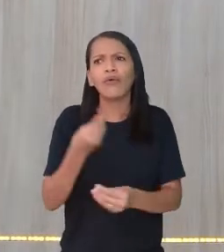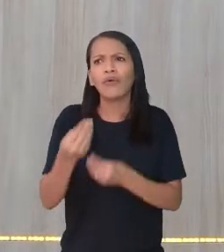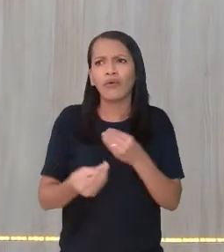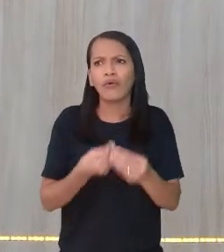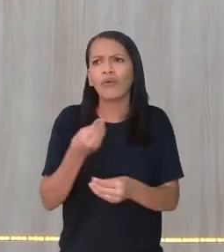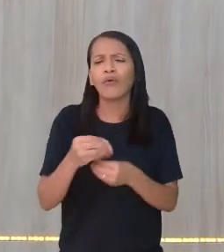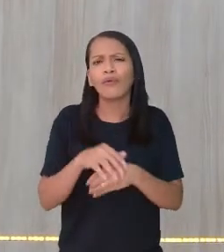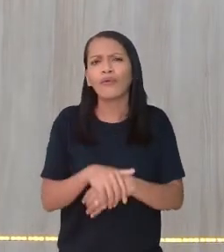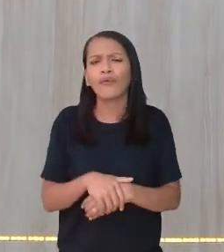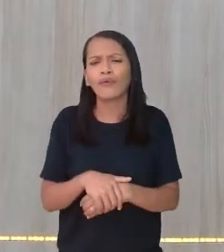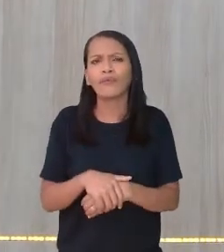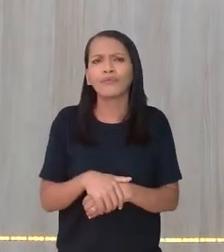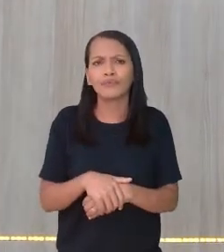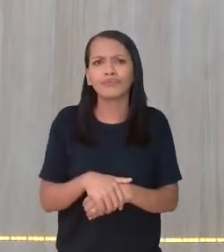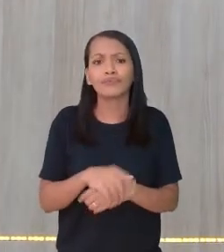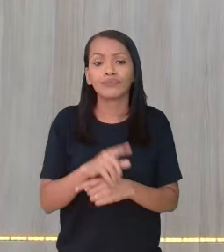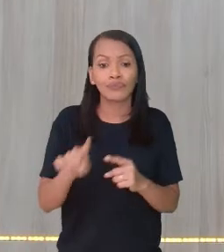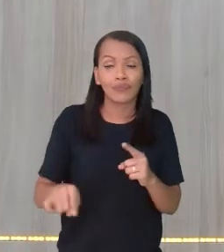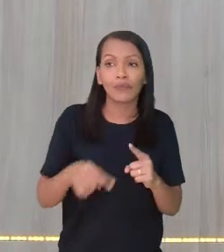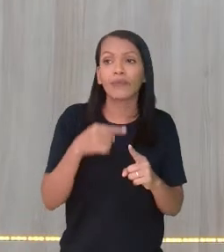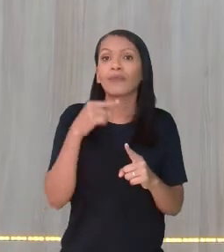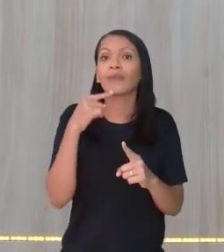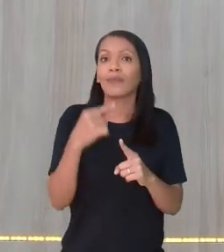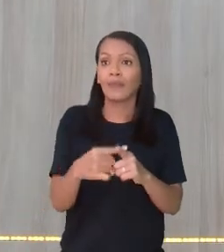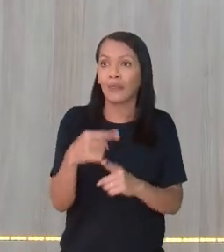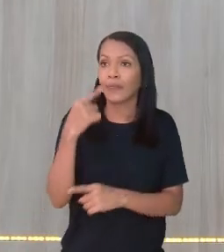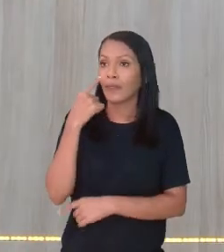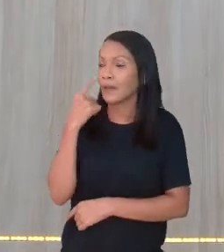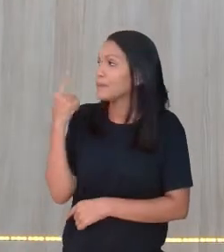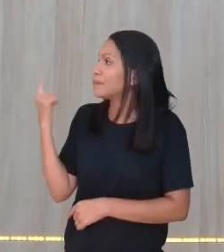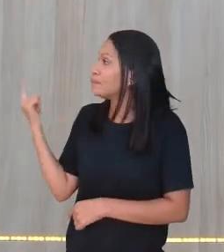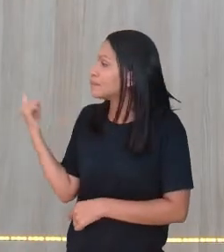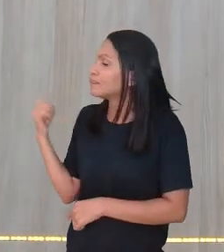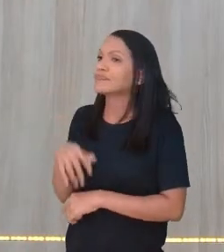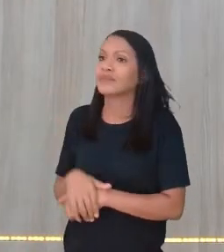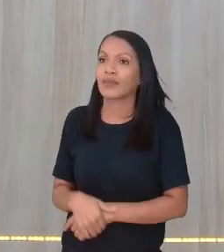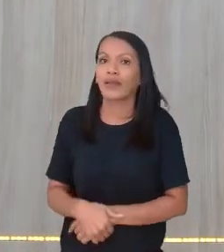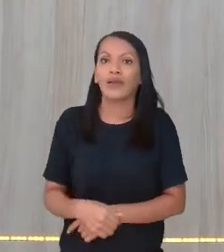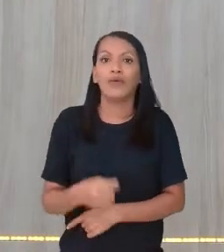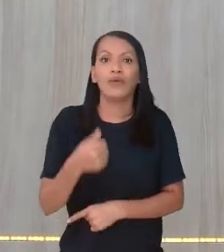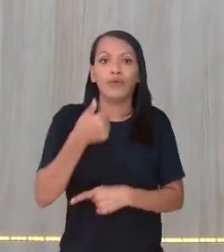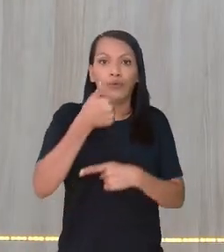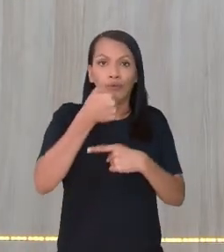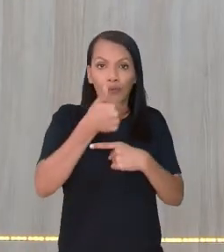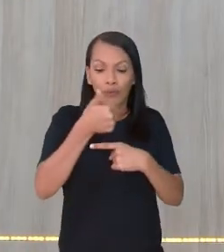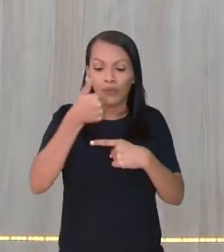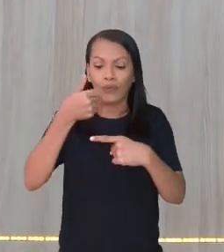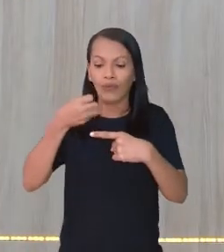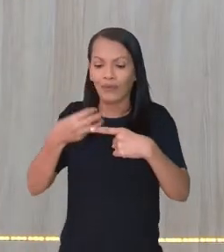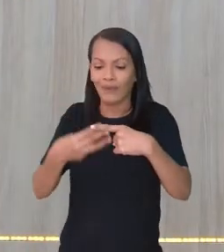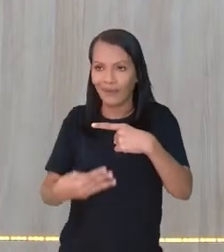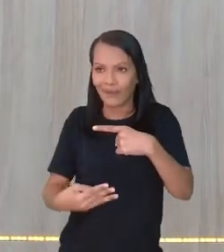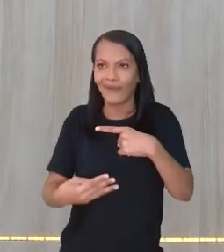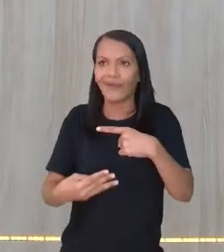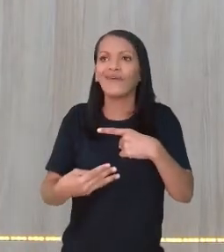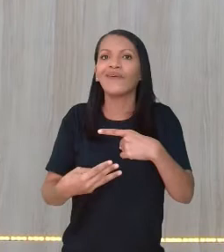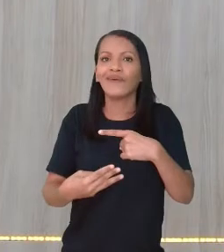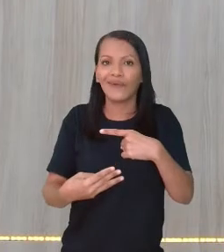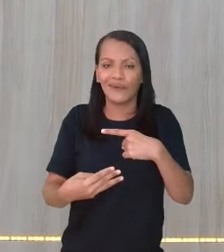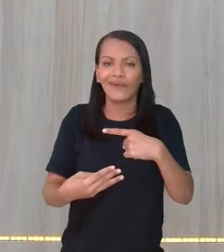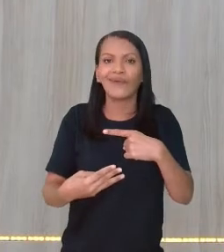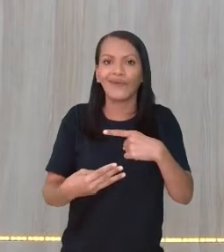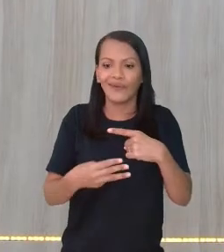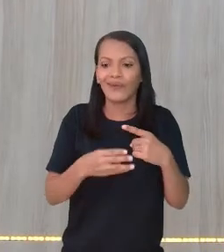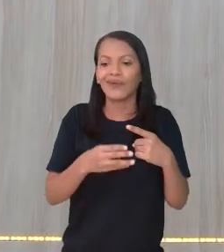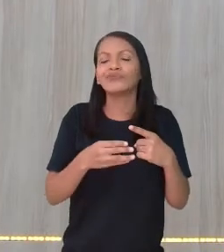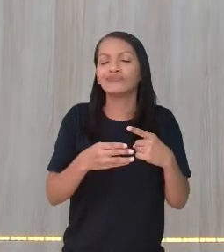di para uma multiplicação, tá? No lugar desse di, você transforma em uma multiplicação, beleza?